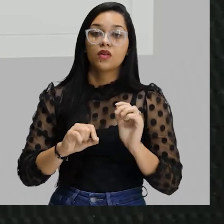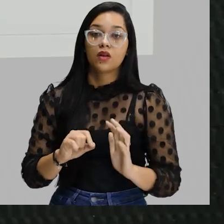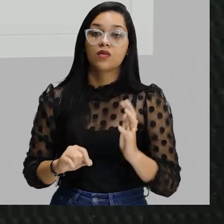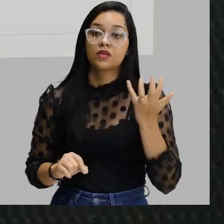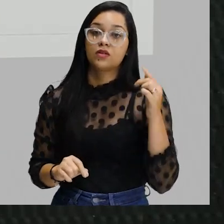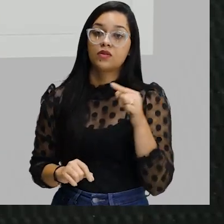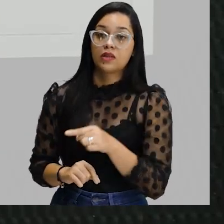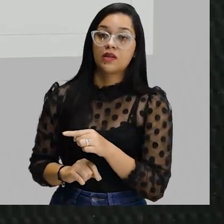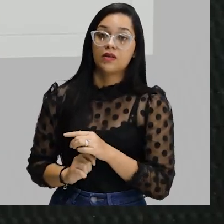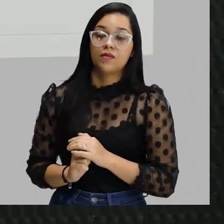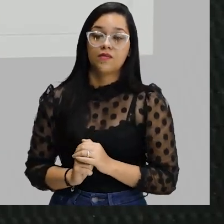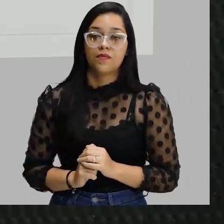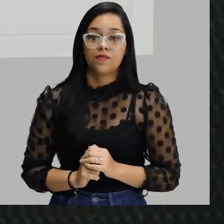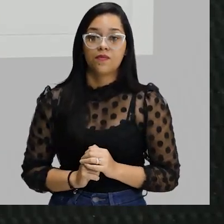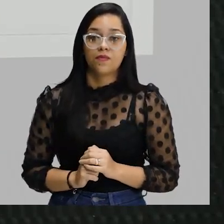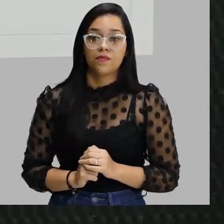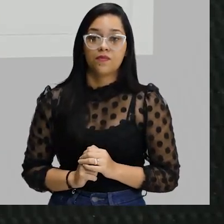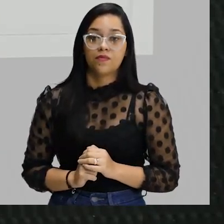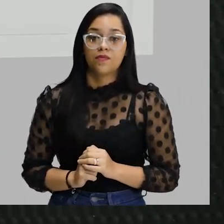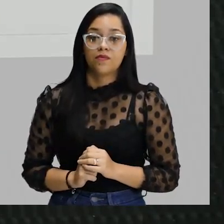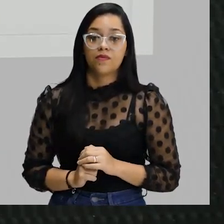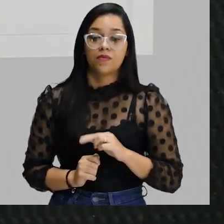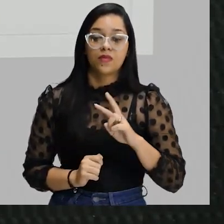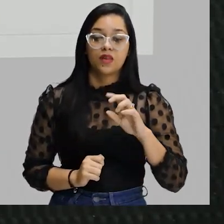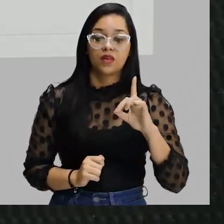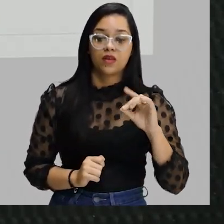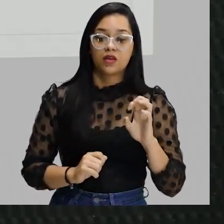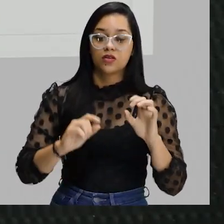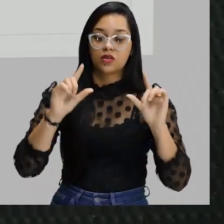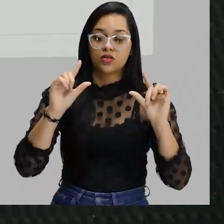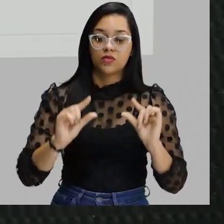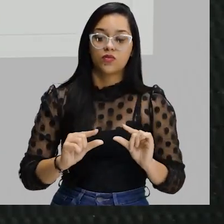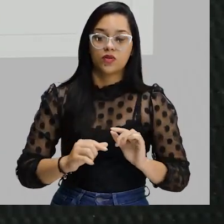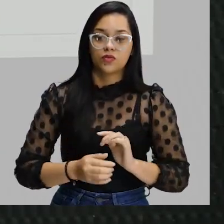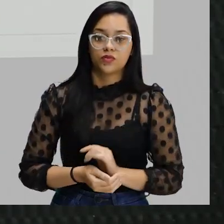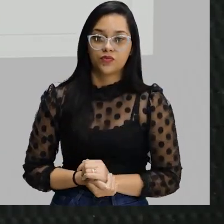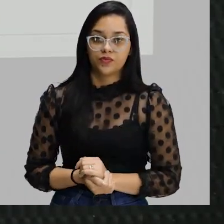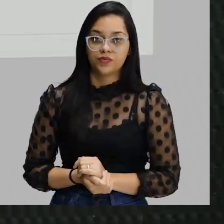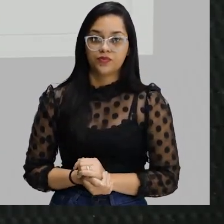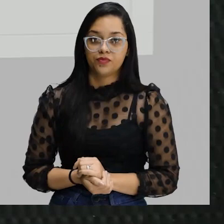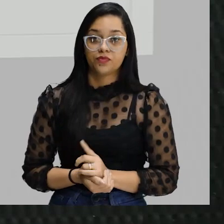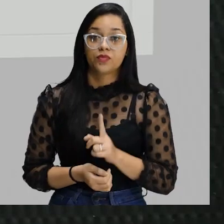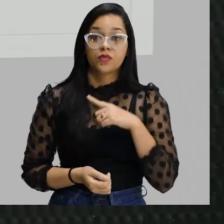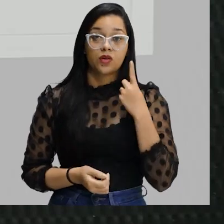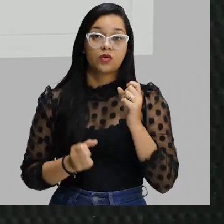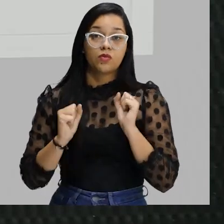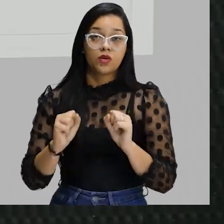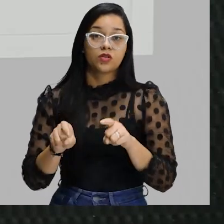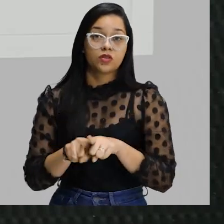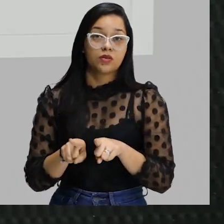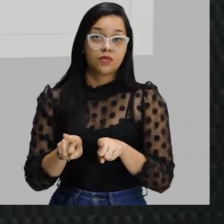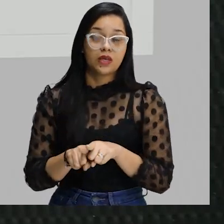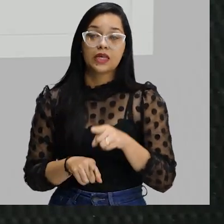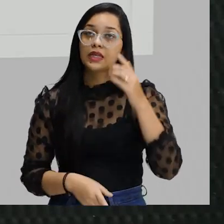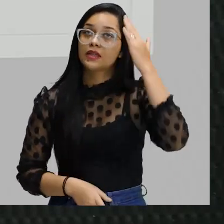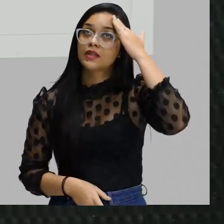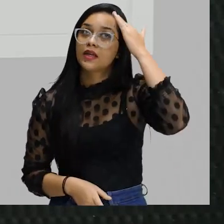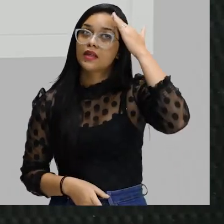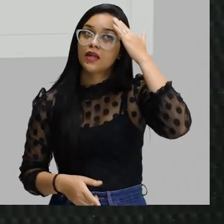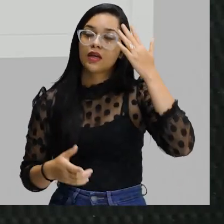acontecendo aqui, certo? A velocidade ela vai estar diminuindo. Nós podemos traduzir isso